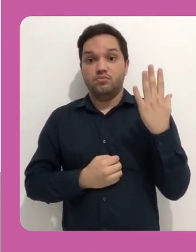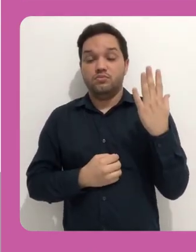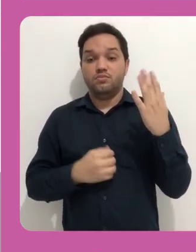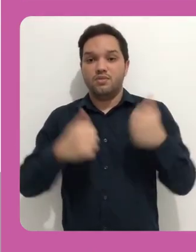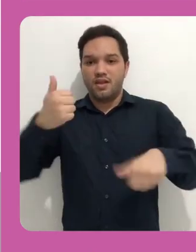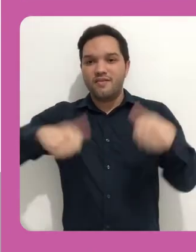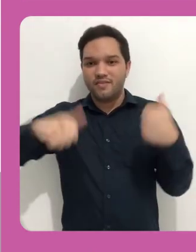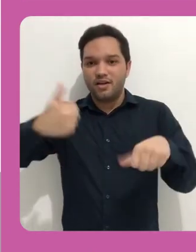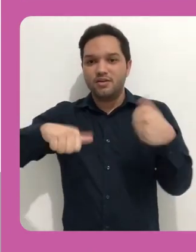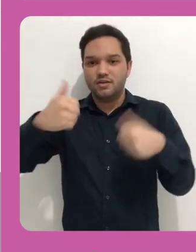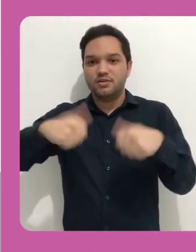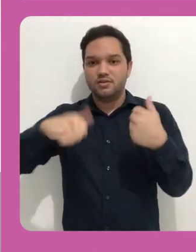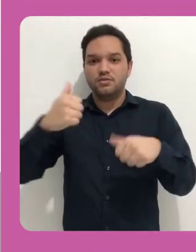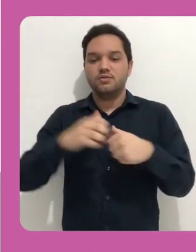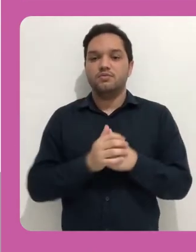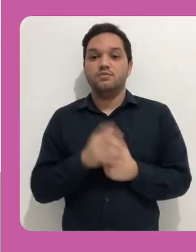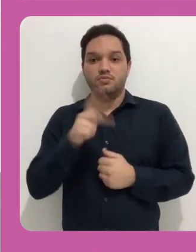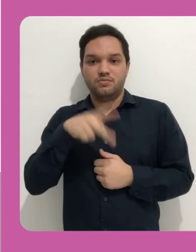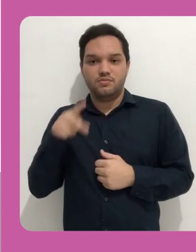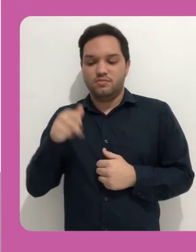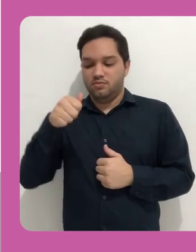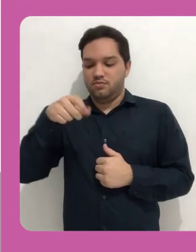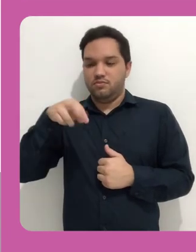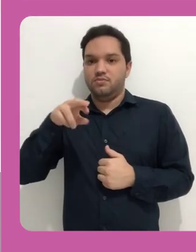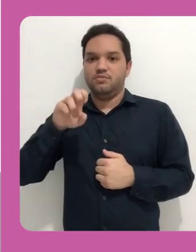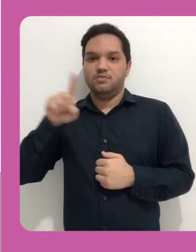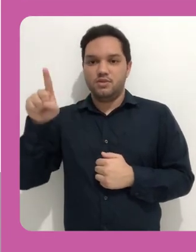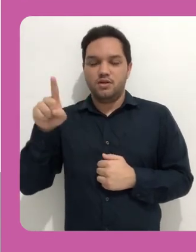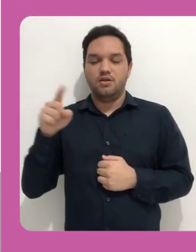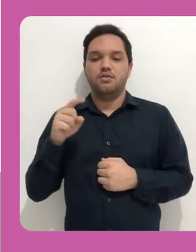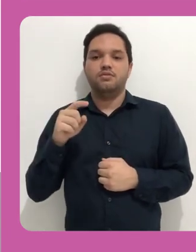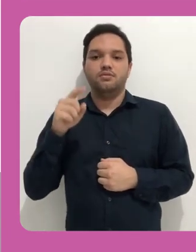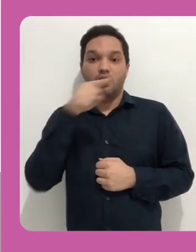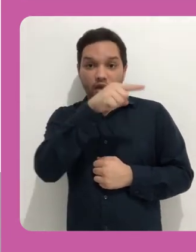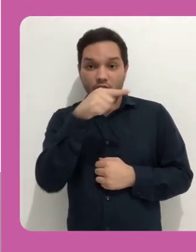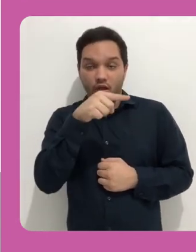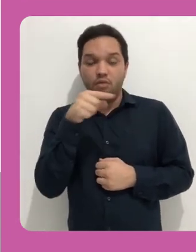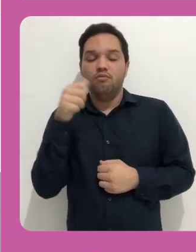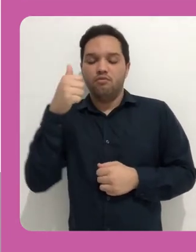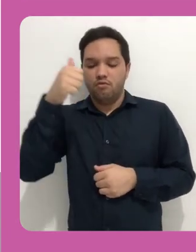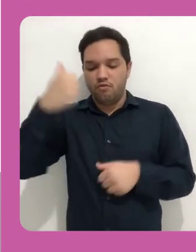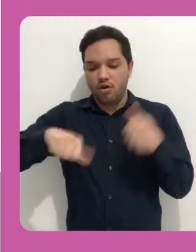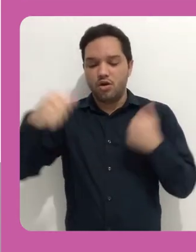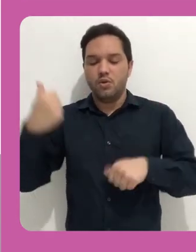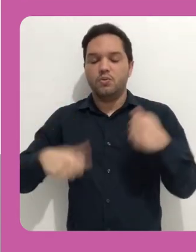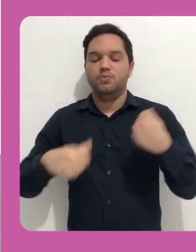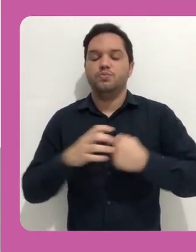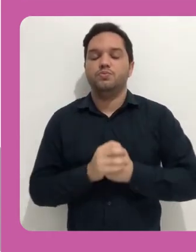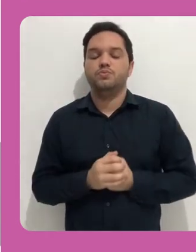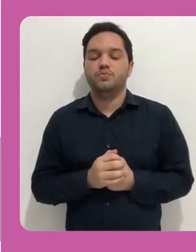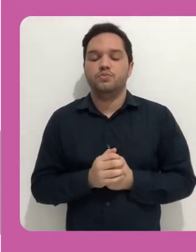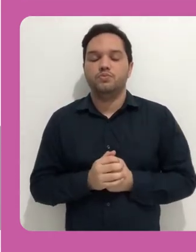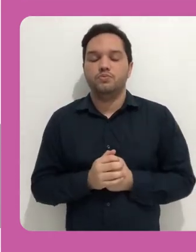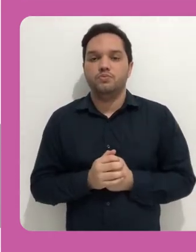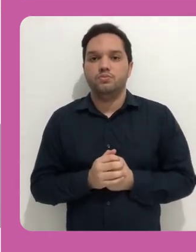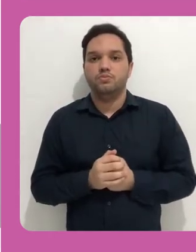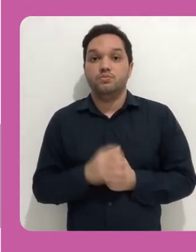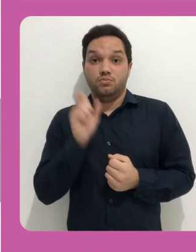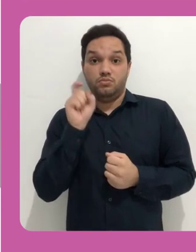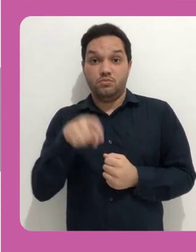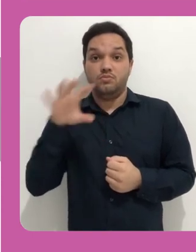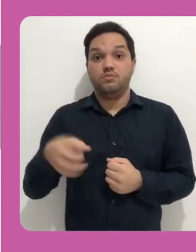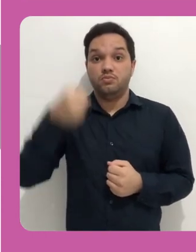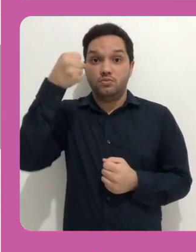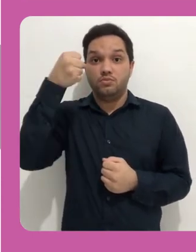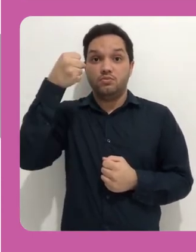minha avaliação. Ó, o professor André avaliou uma tentativa minha, disse que eu não fiz a tarefa. Então, assim que eu